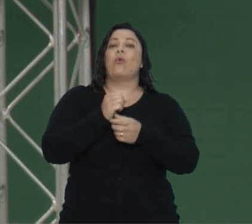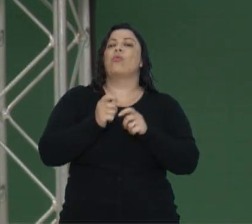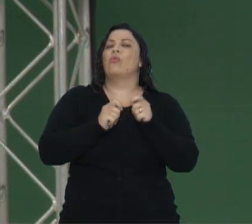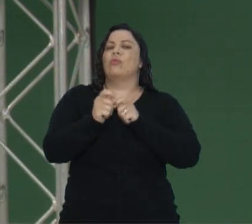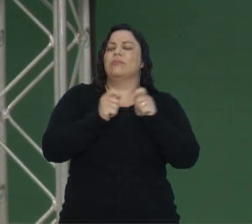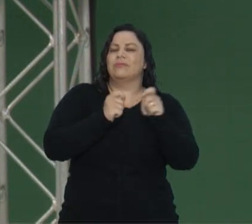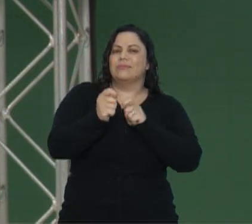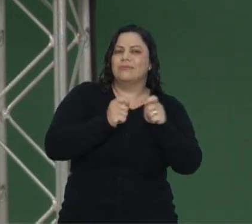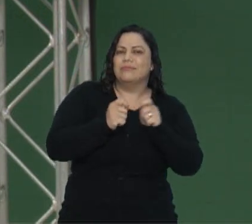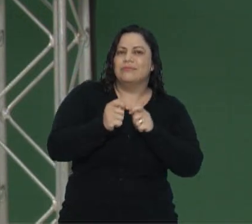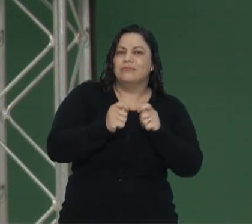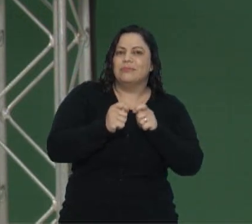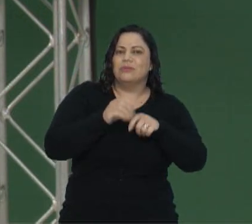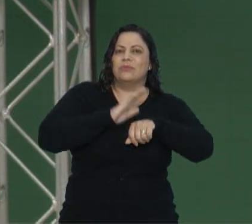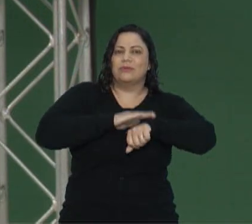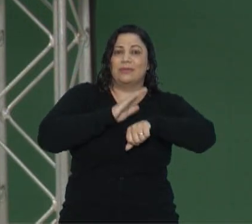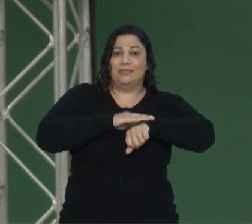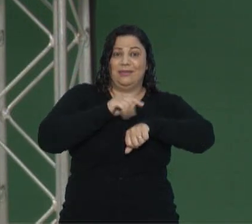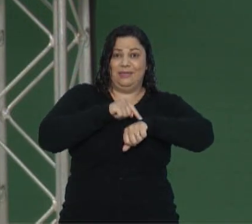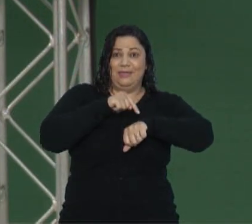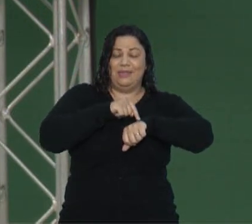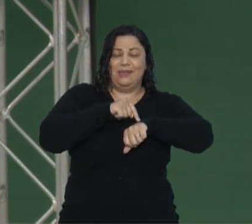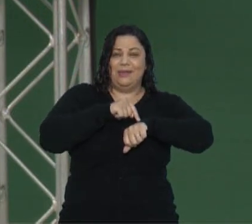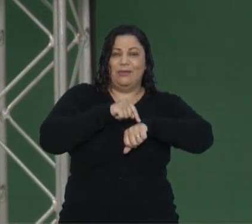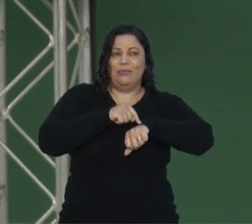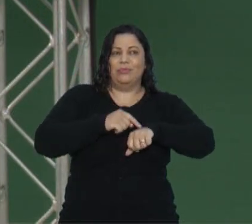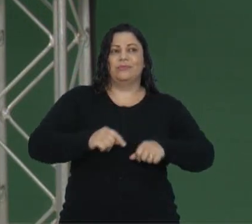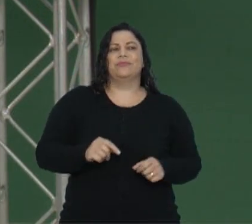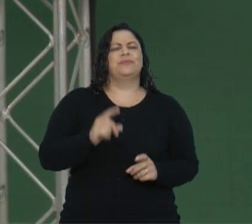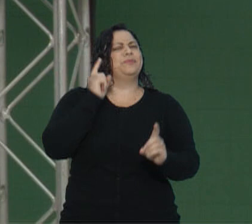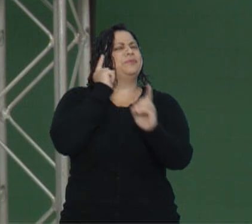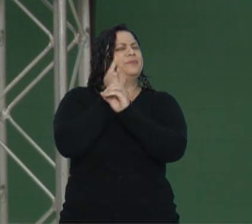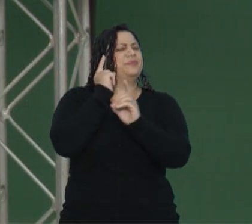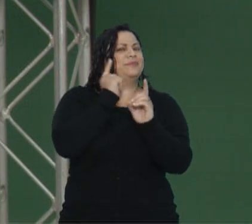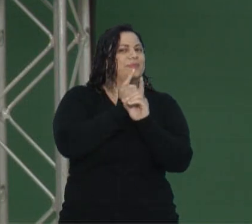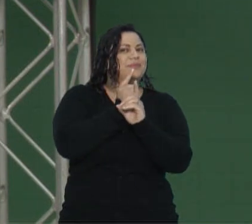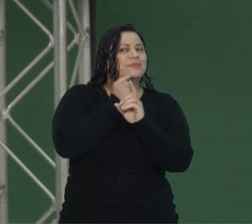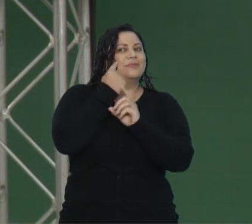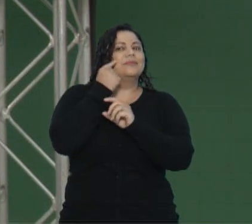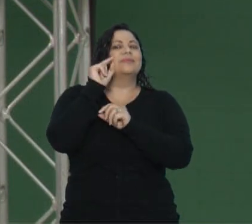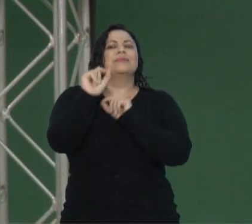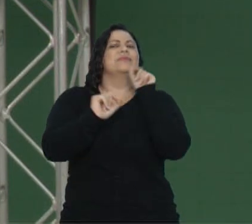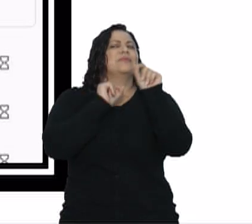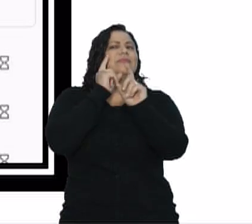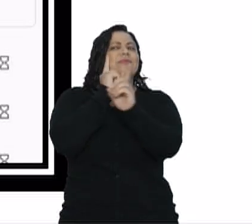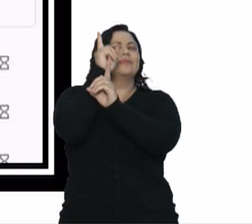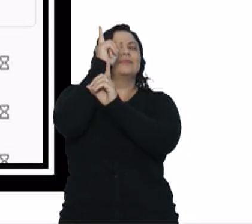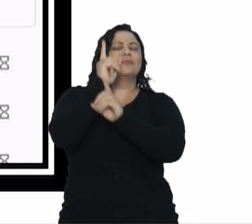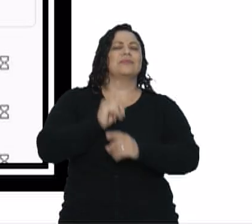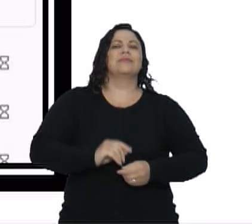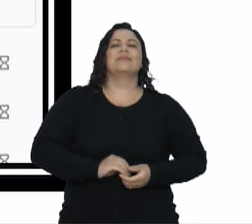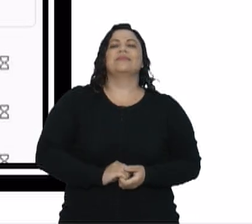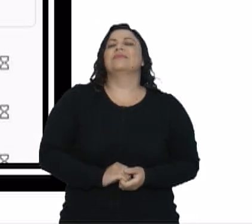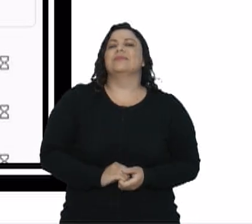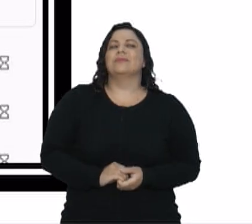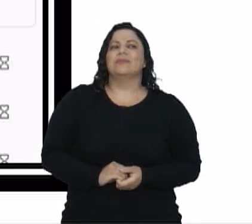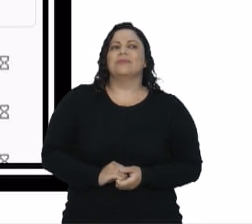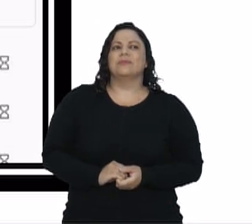Tempo. Eu fui lá no configurações, nas configurações e achei. Olha só, gente, o que que eu descobri.